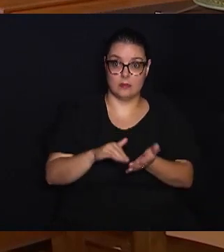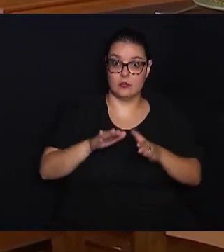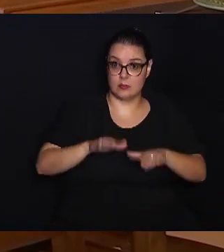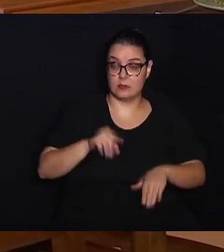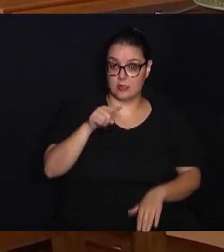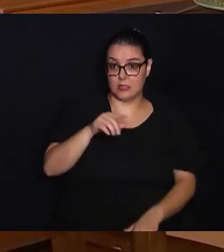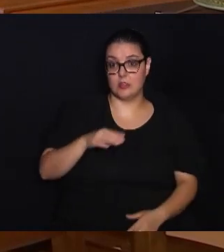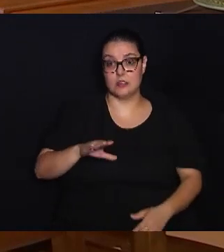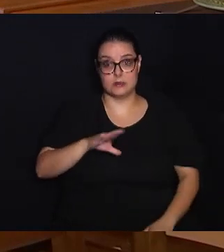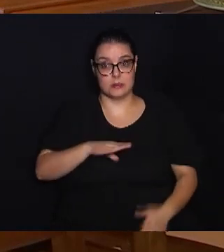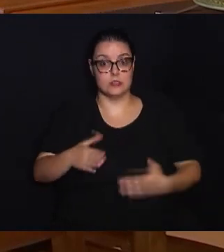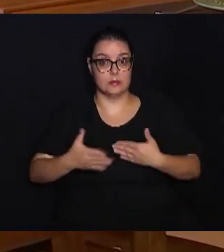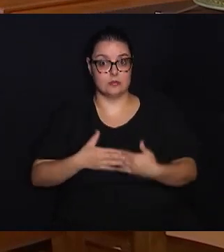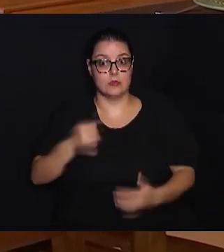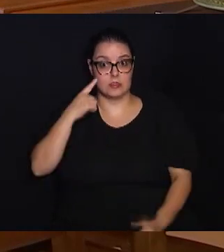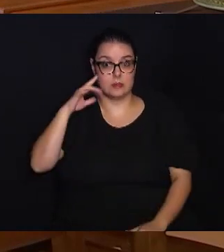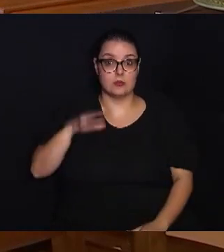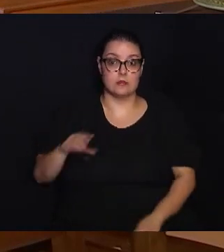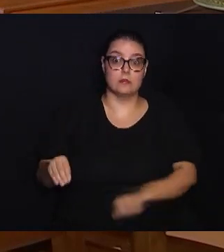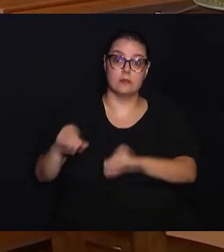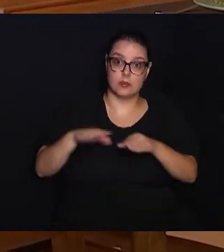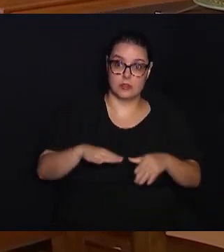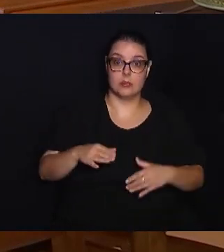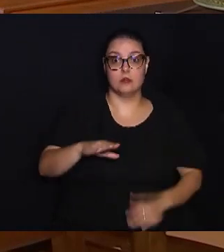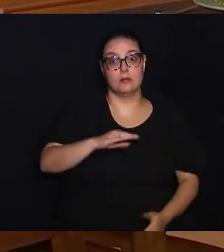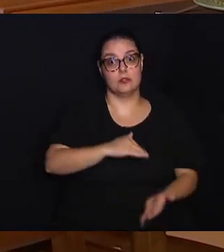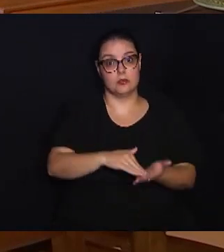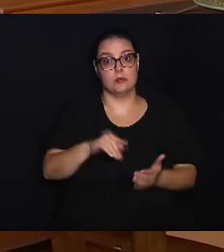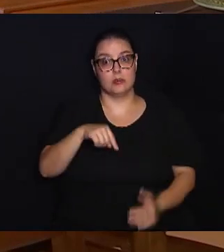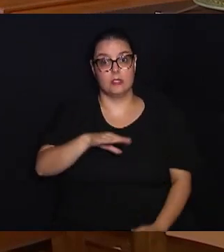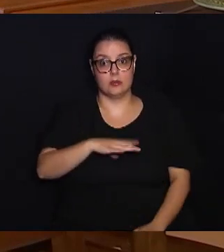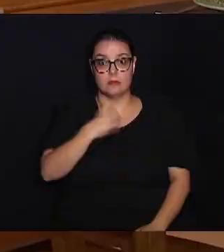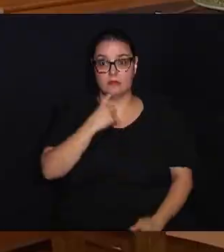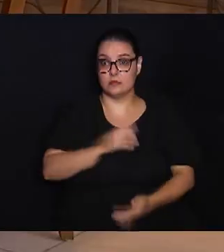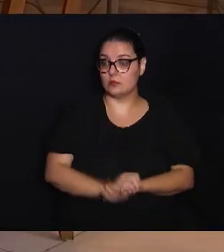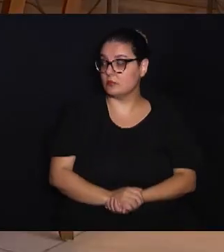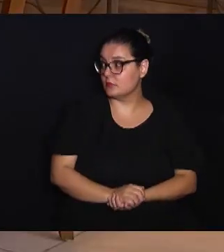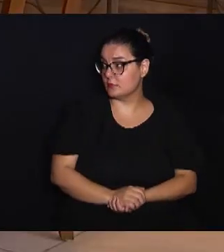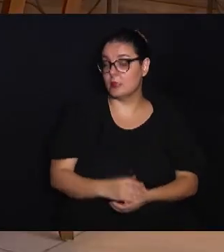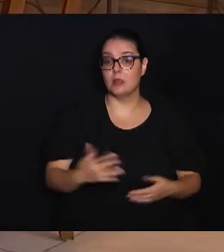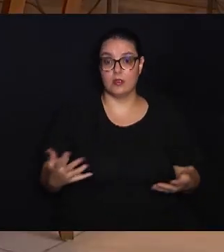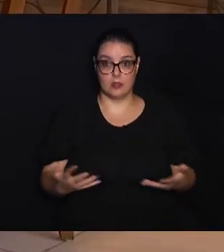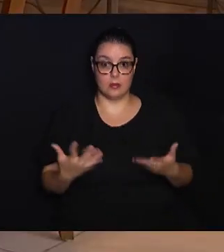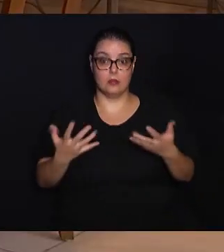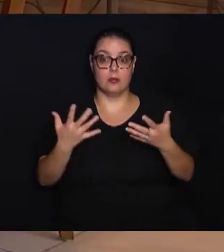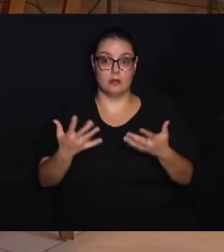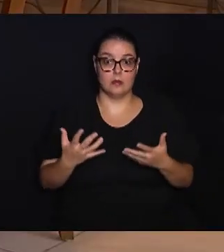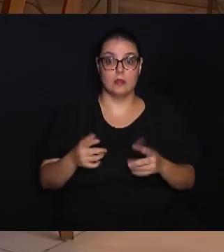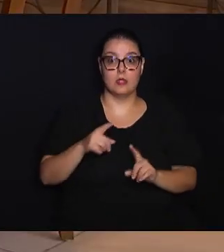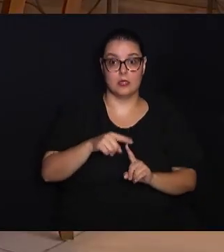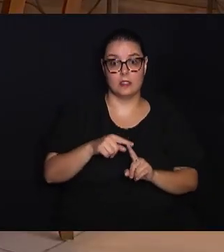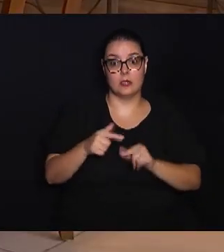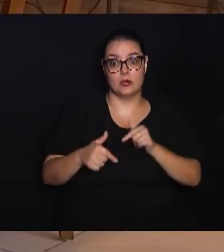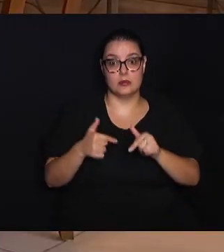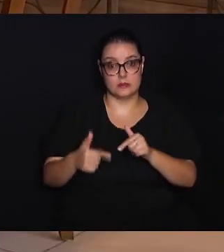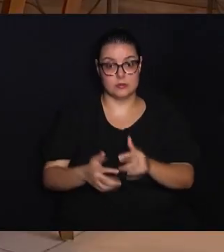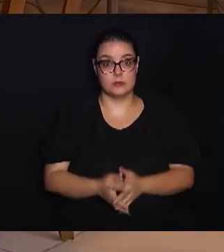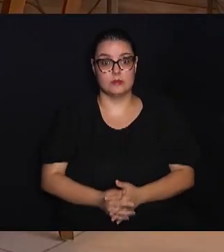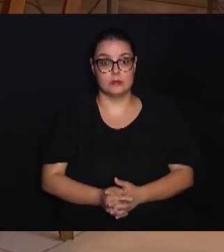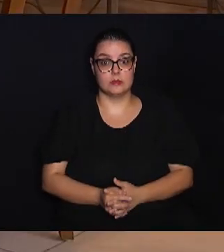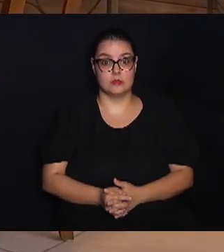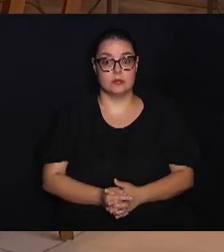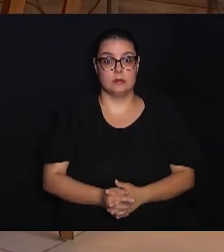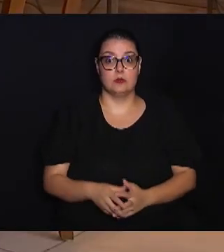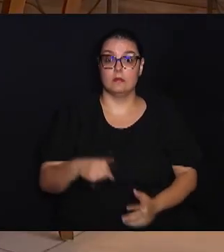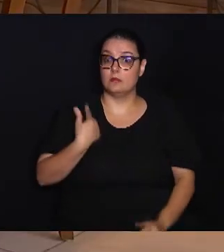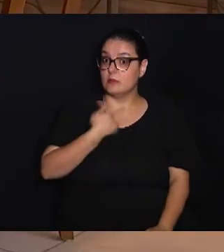ideiaa tem o escritório físico dela em Rio Preto mas a gente tem a ideia de trazer o escritório dela também para Campinas acabei né incentivando a este tipo de